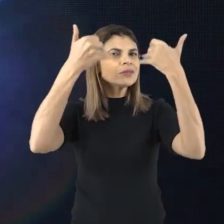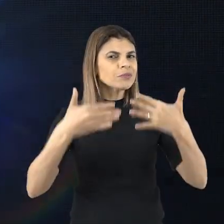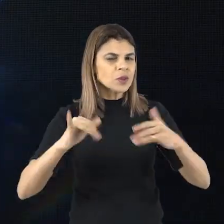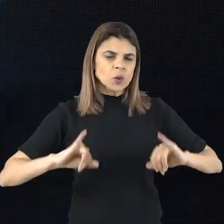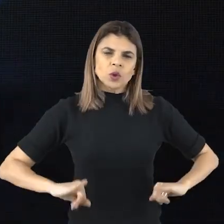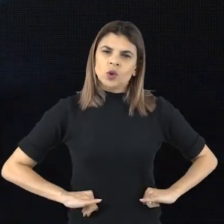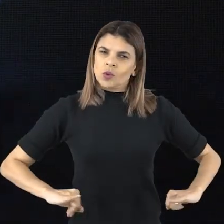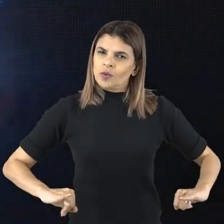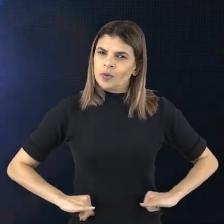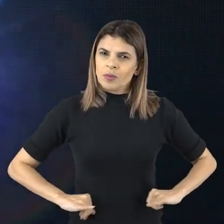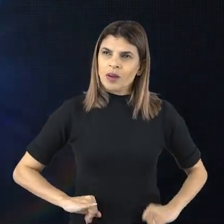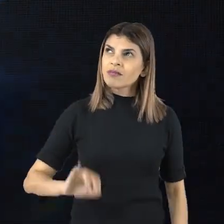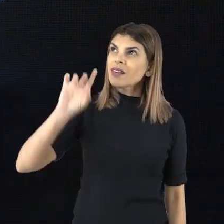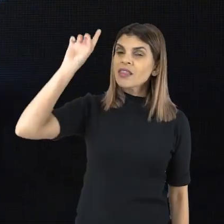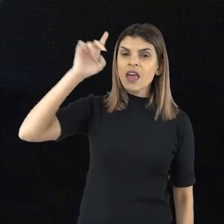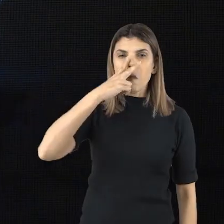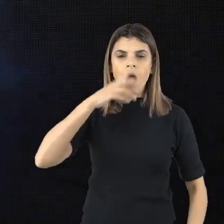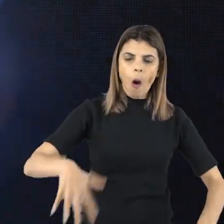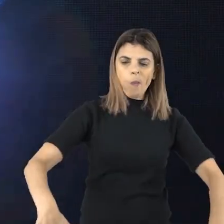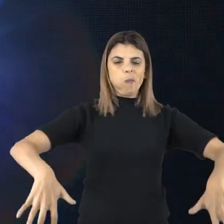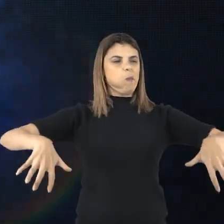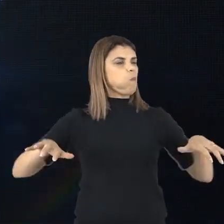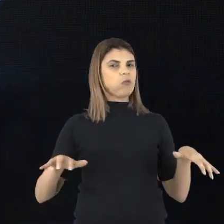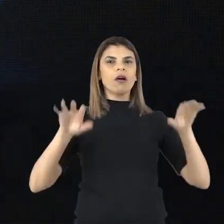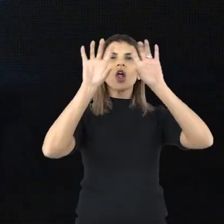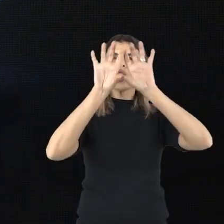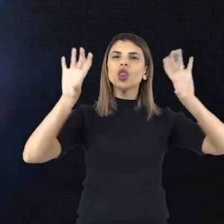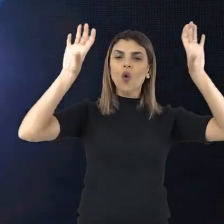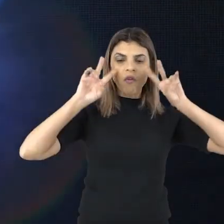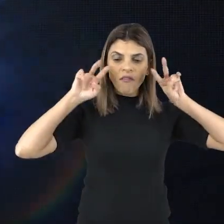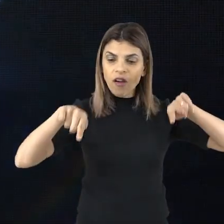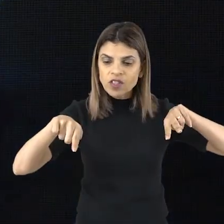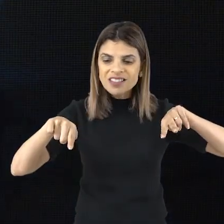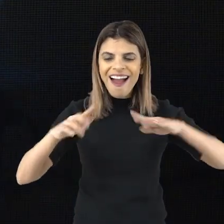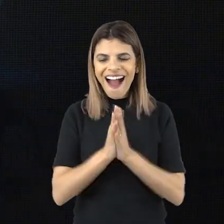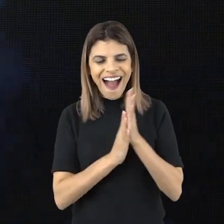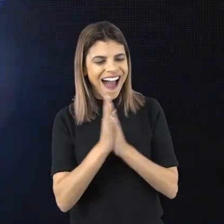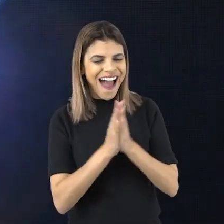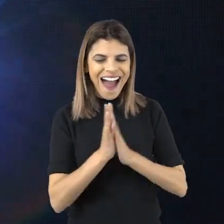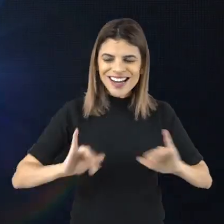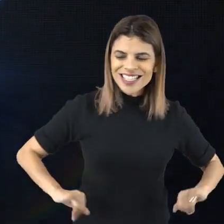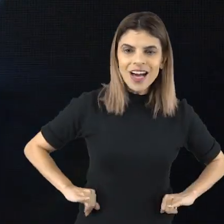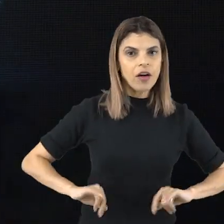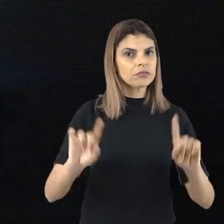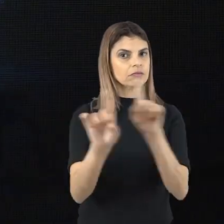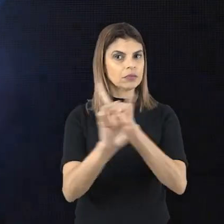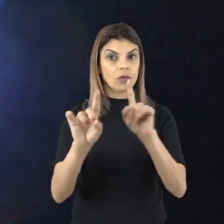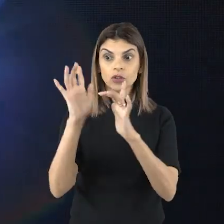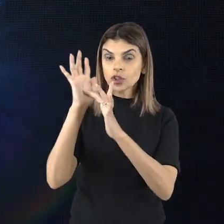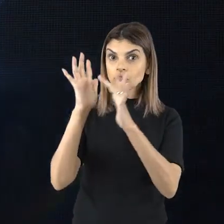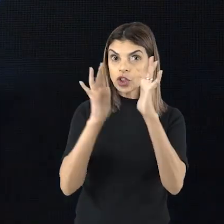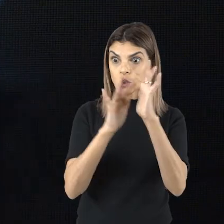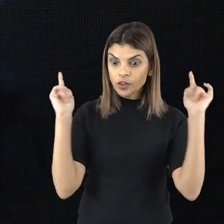também. Ela nos mostra que Deus não está distante, sentado em uma nuvem observando o nosso sofrimento aqui embaixo. Não. Através